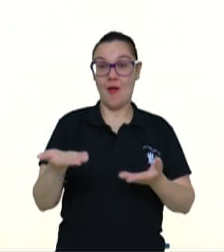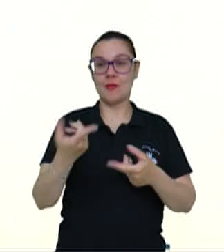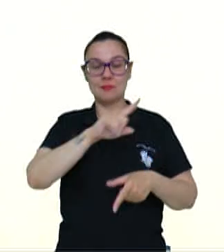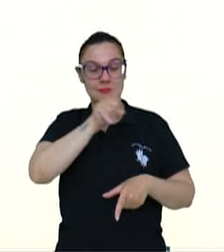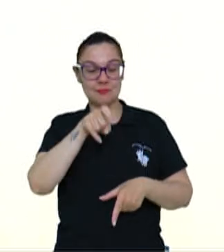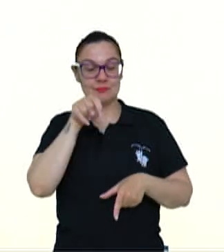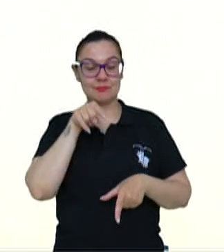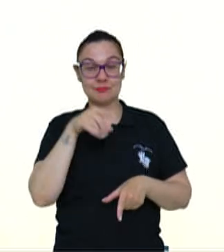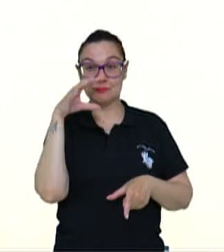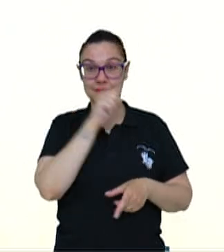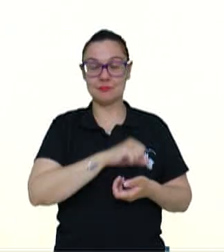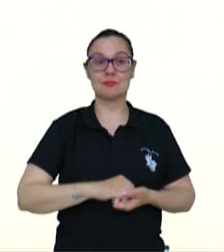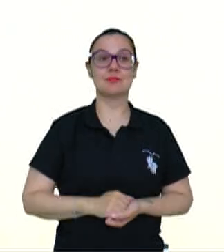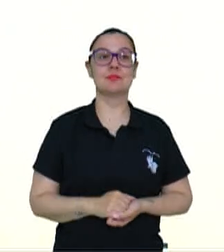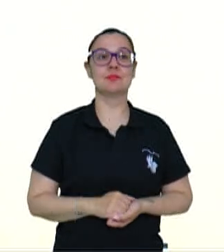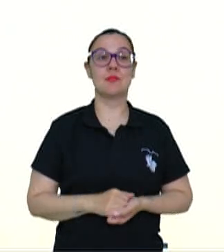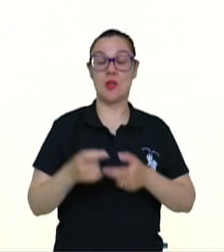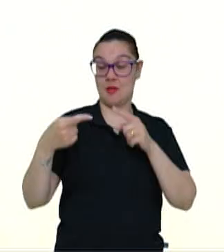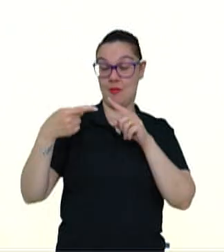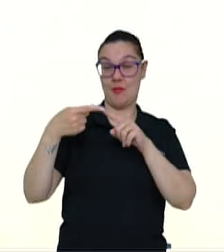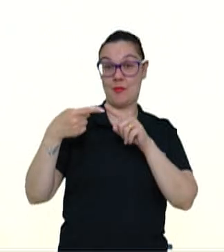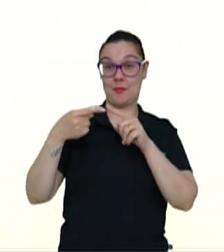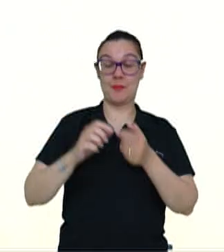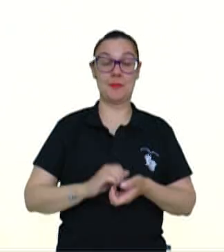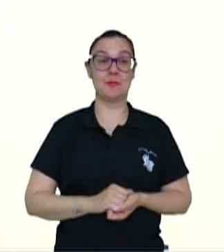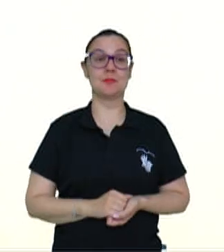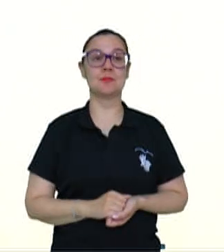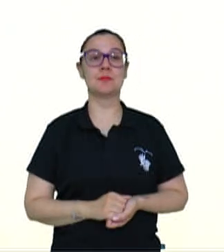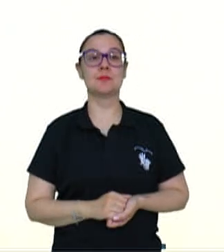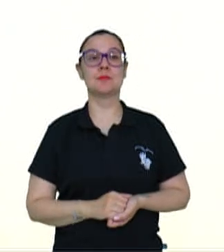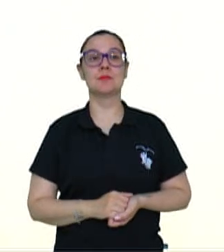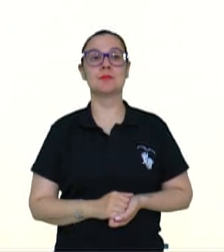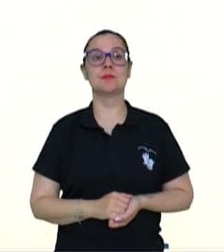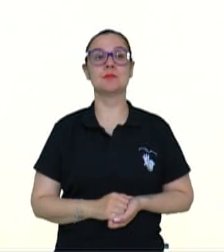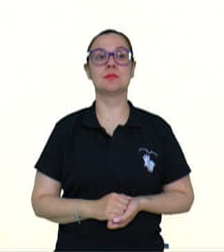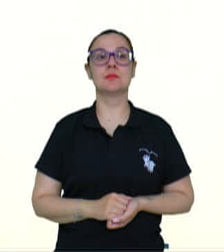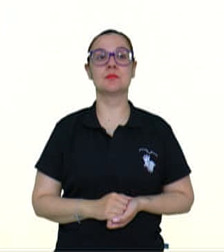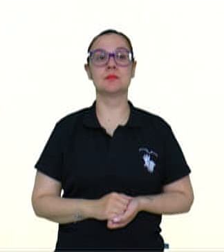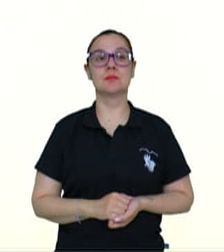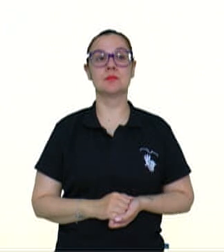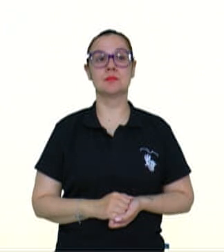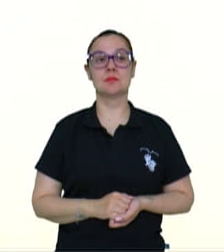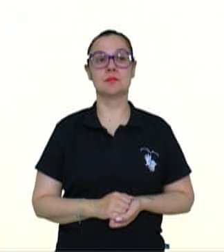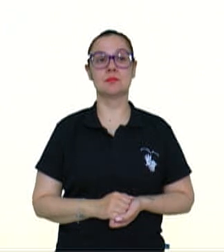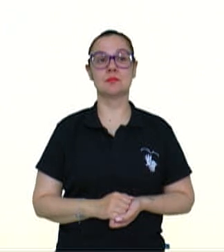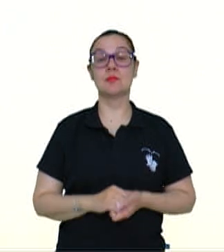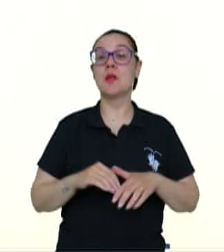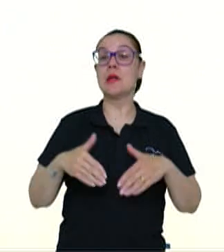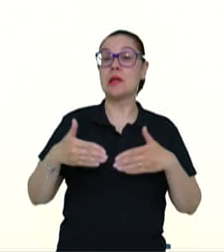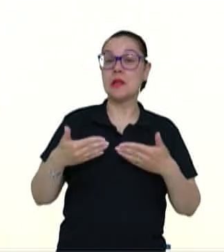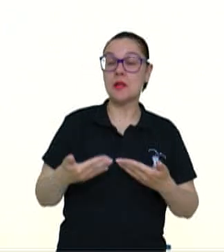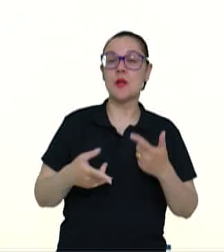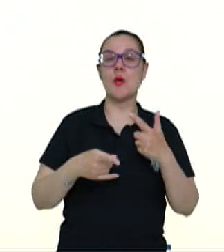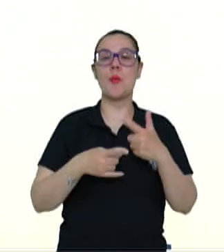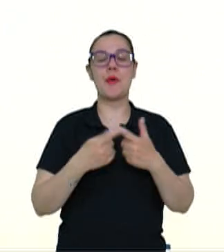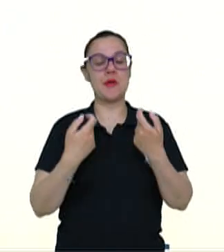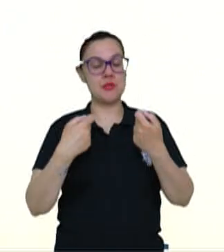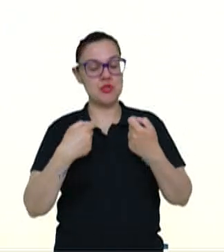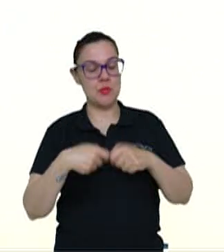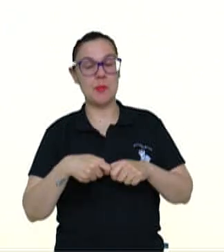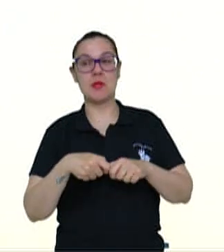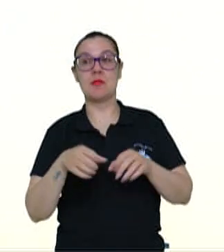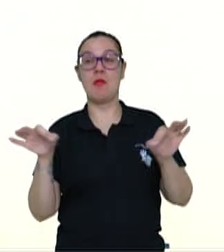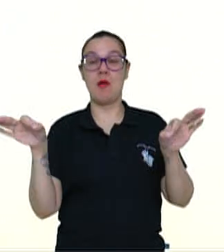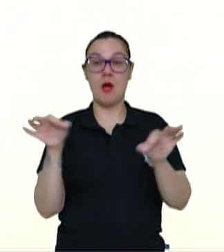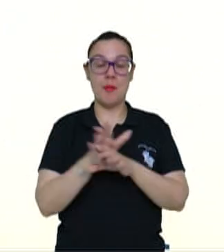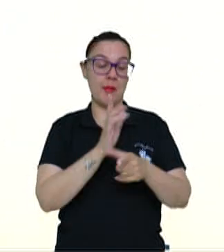né? Número 1. Para resolver falhos em la comunicação é necessário. Então, o que é necessário fazer